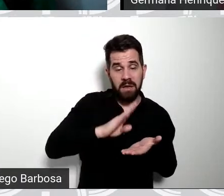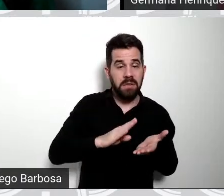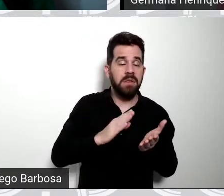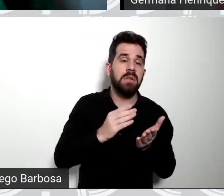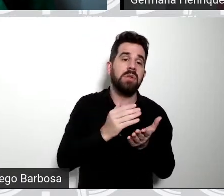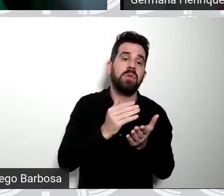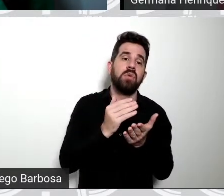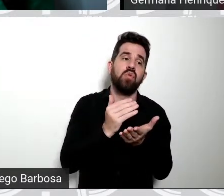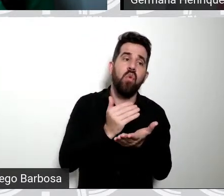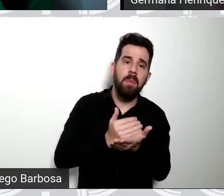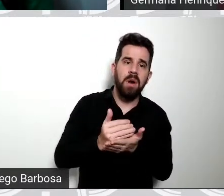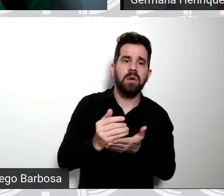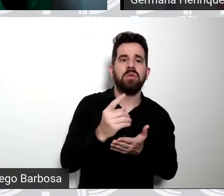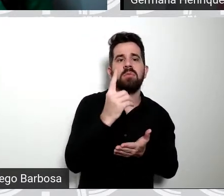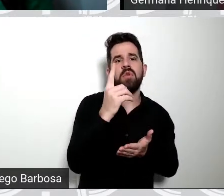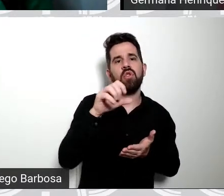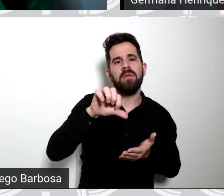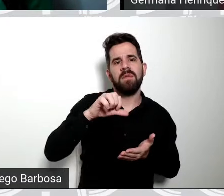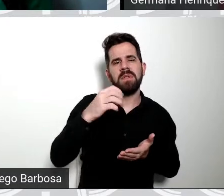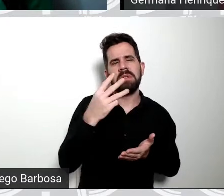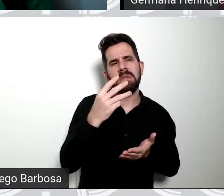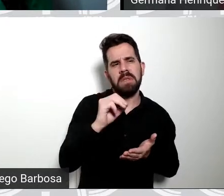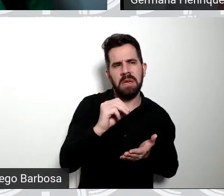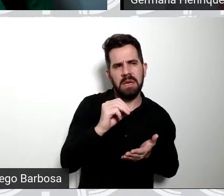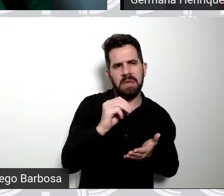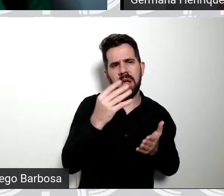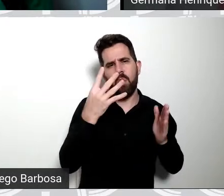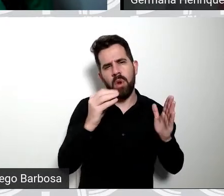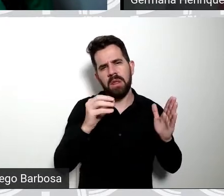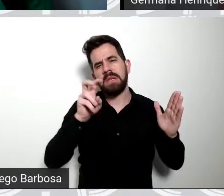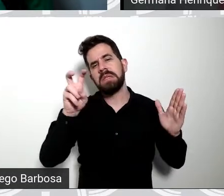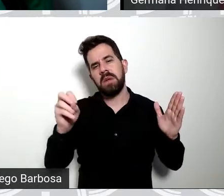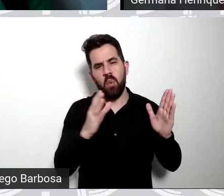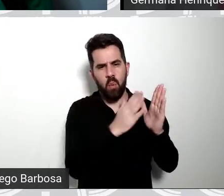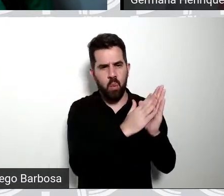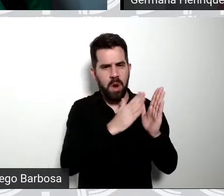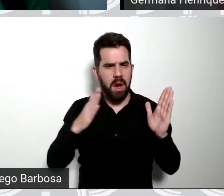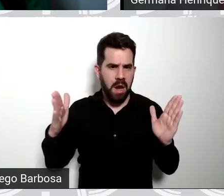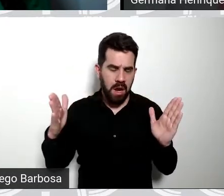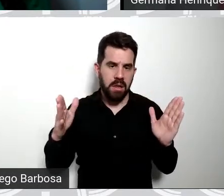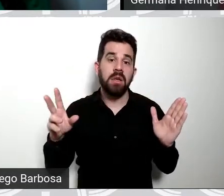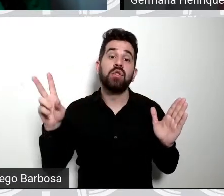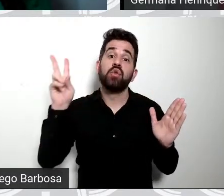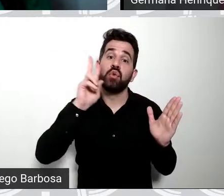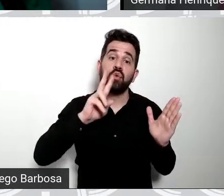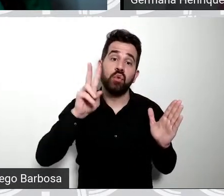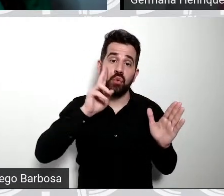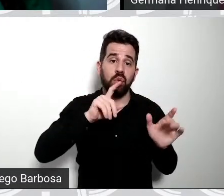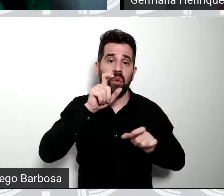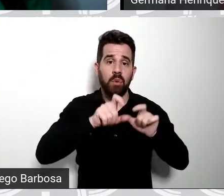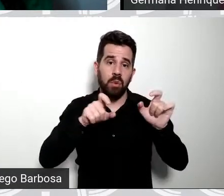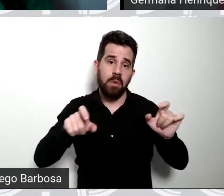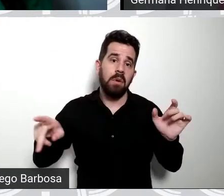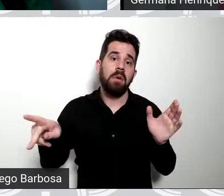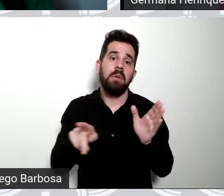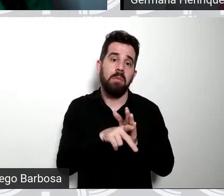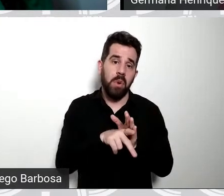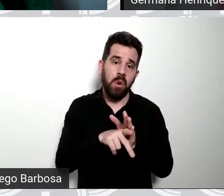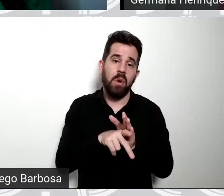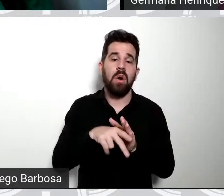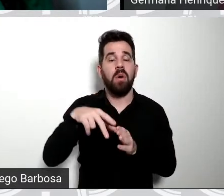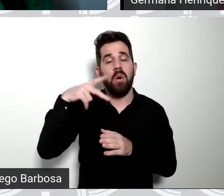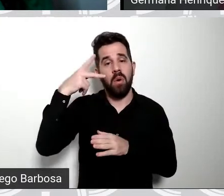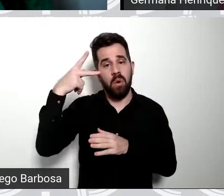e 30, 40, 50, né, da história da livraria Editora do Globo de Porto